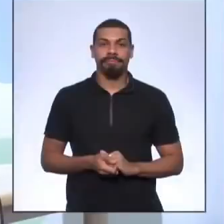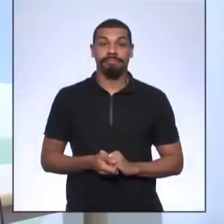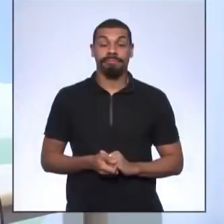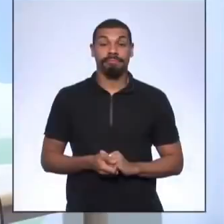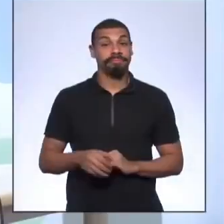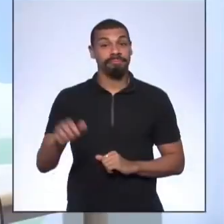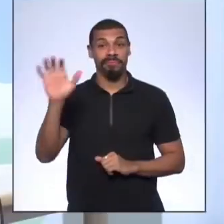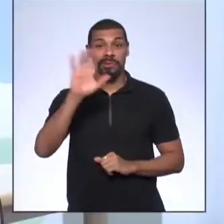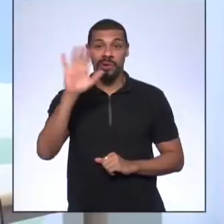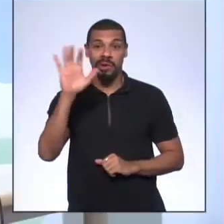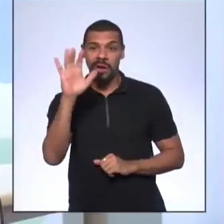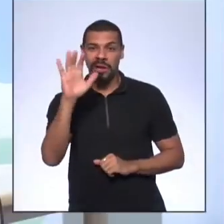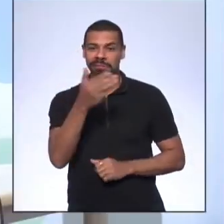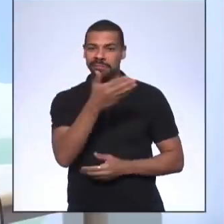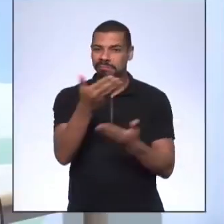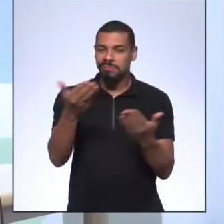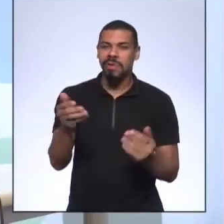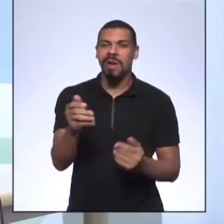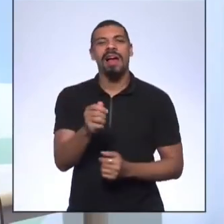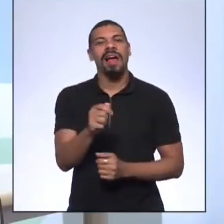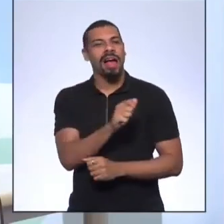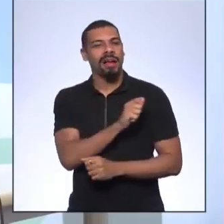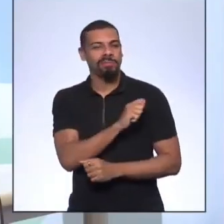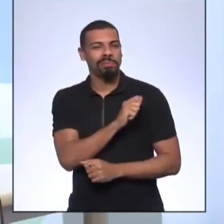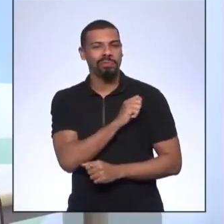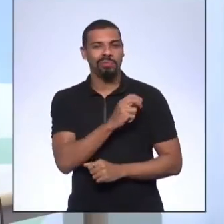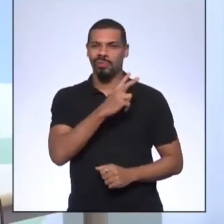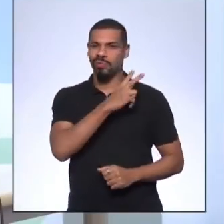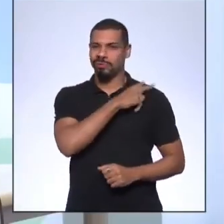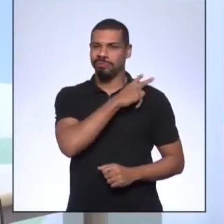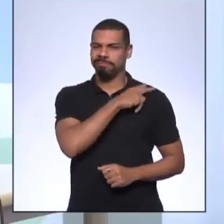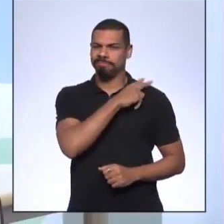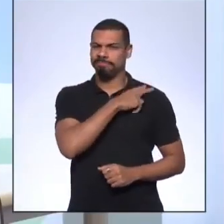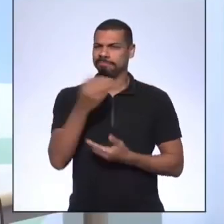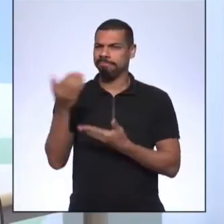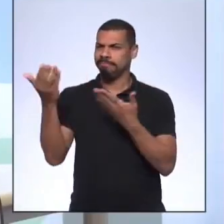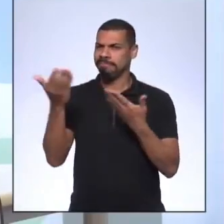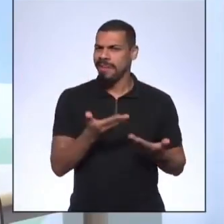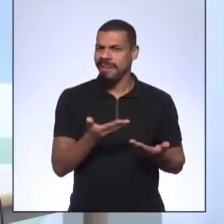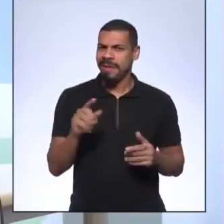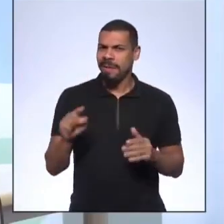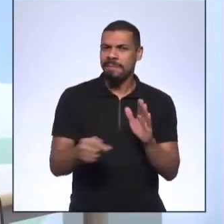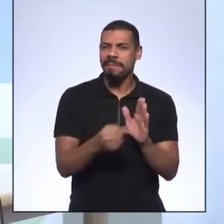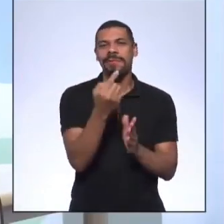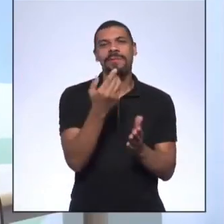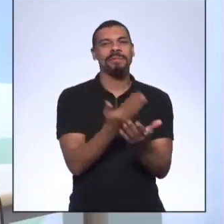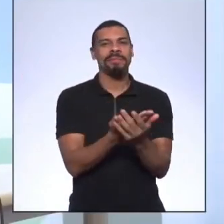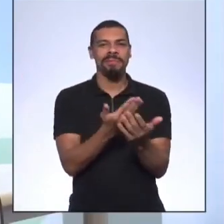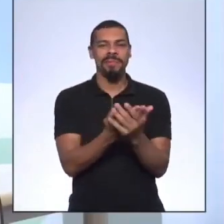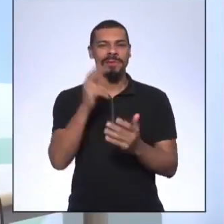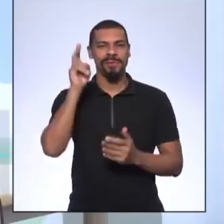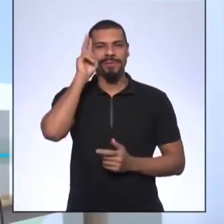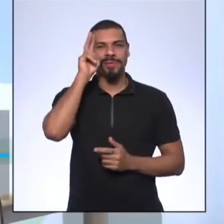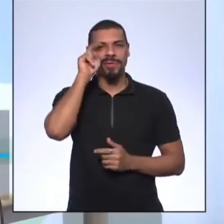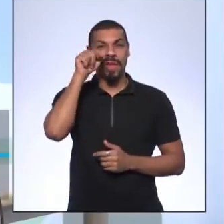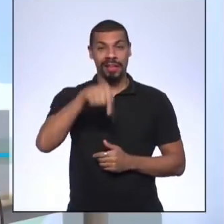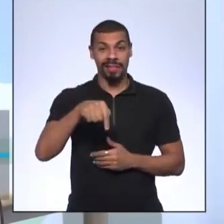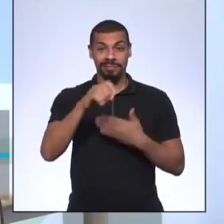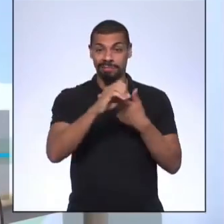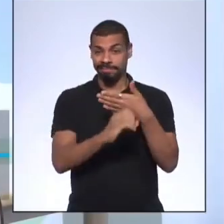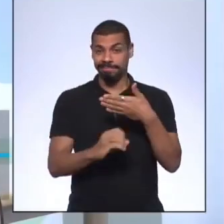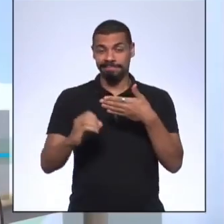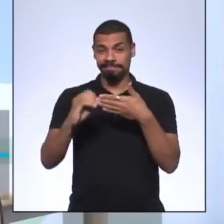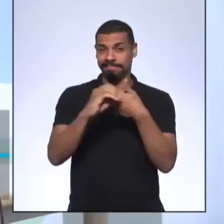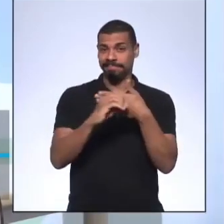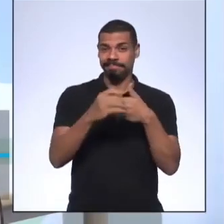Olá, alunos da segunda série do ensino médio, sejam muito bem-vindos a mais uma aula de História aqui nos estúdios do Centro